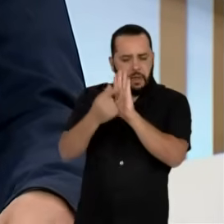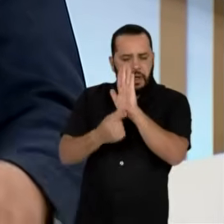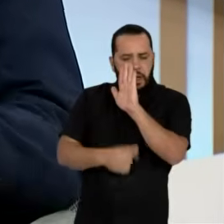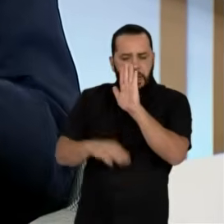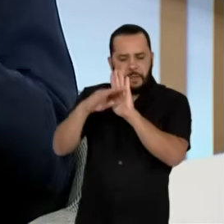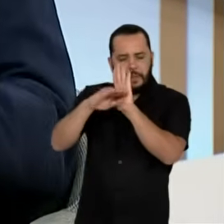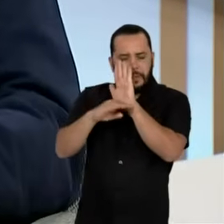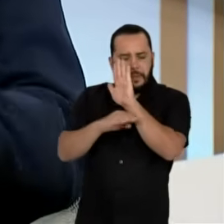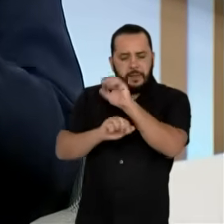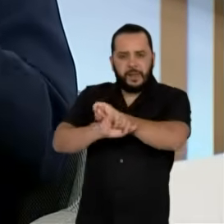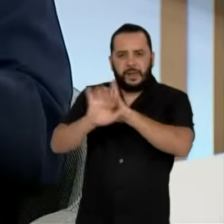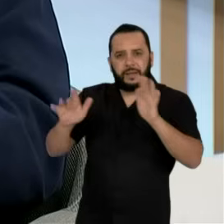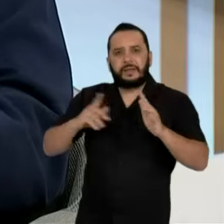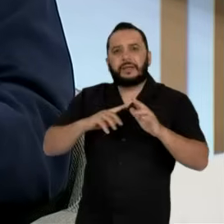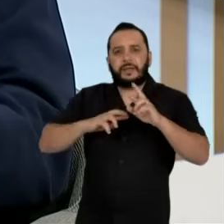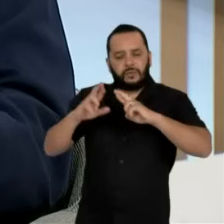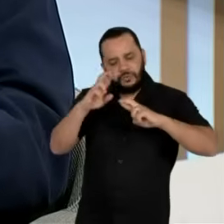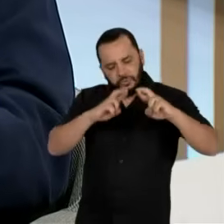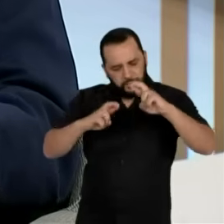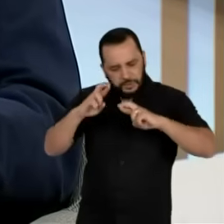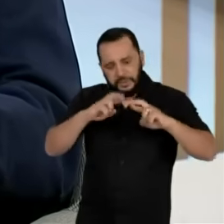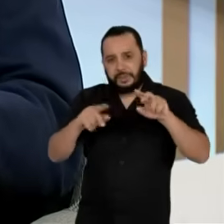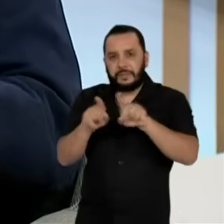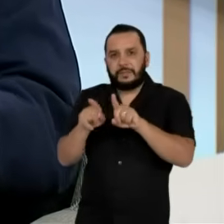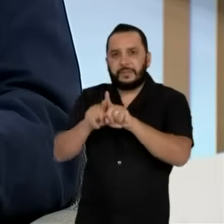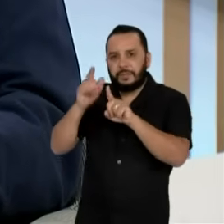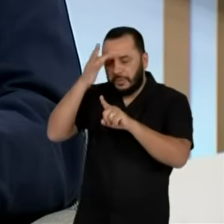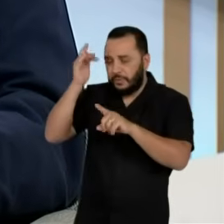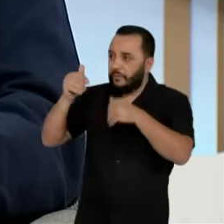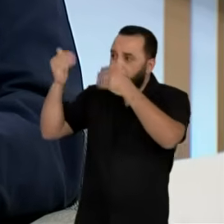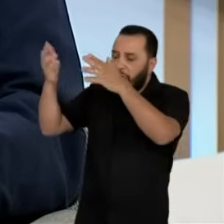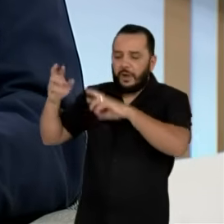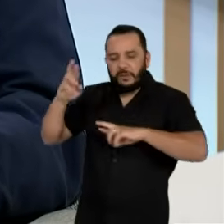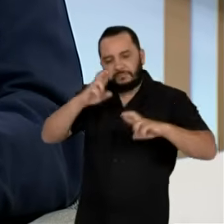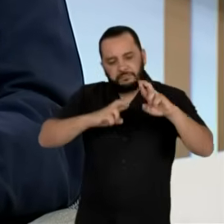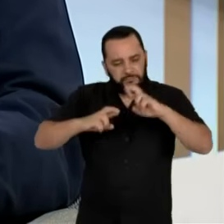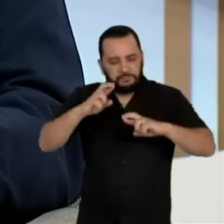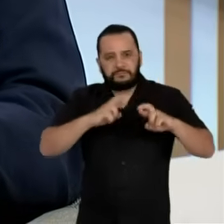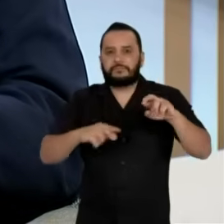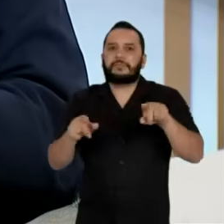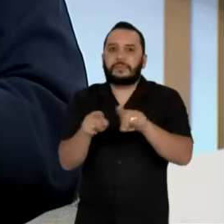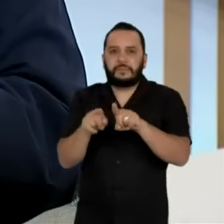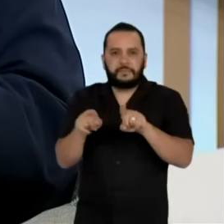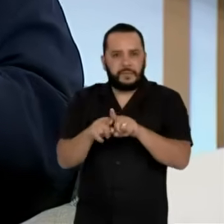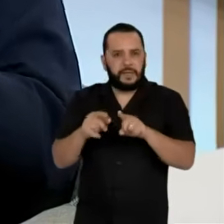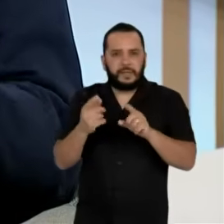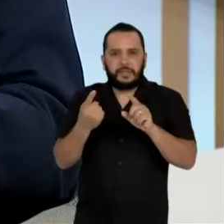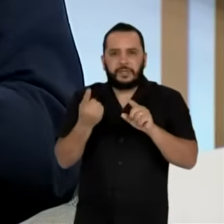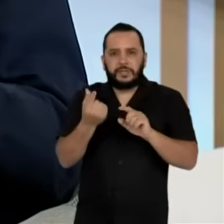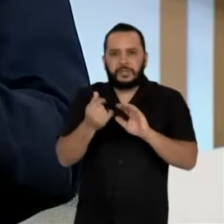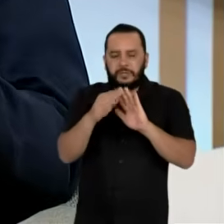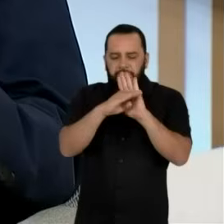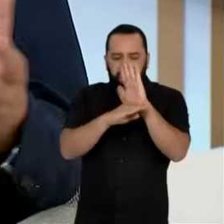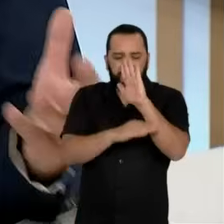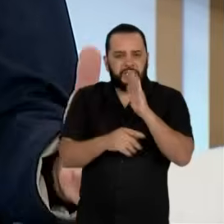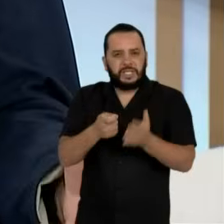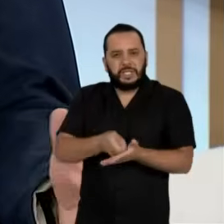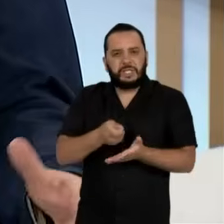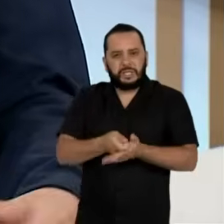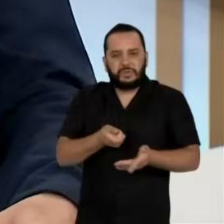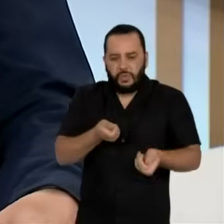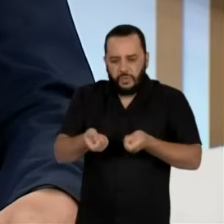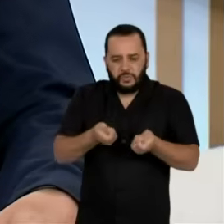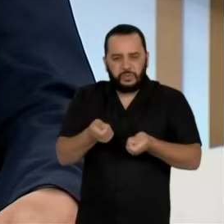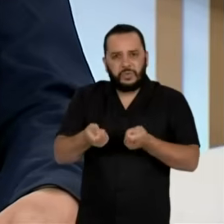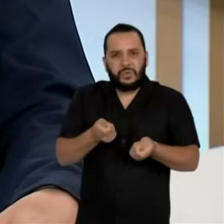Temos recebido auditorias, fazemos auditoria externa, fazemos prestação de contas, né? Temos sistemas muito rígidos de controle interno de